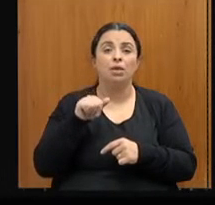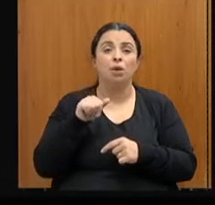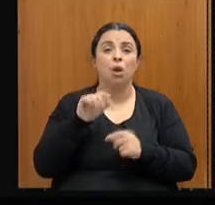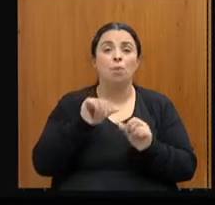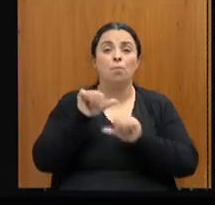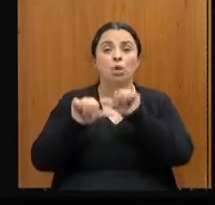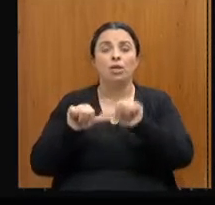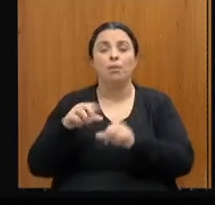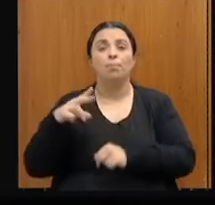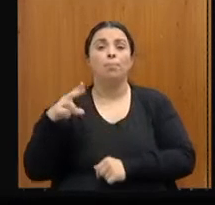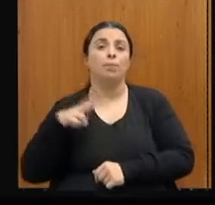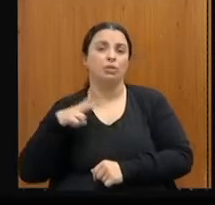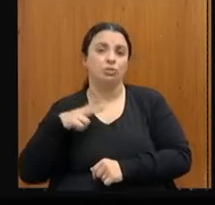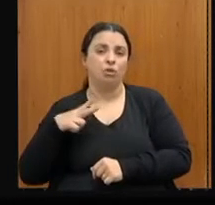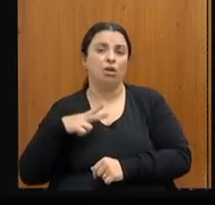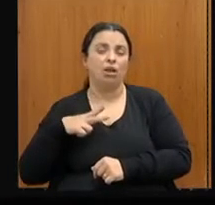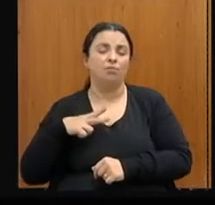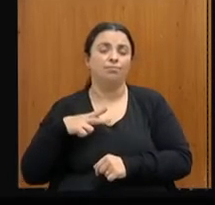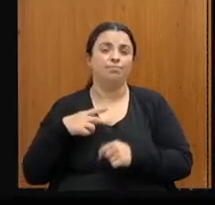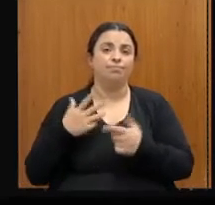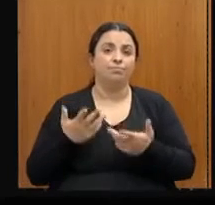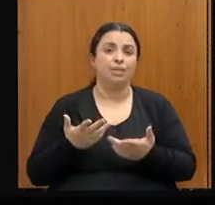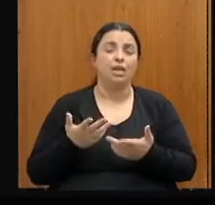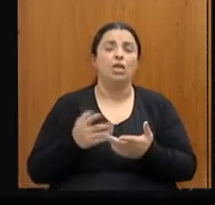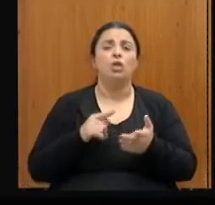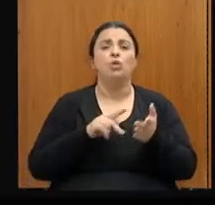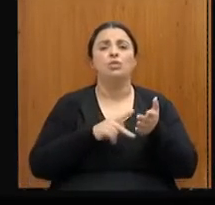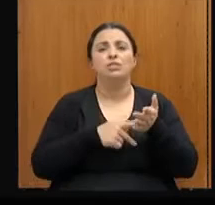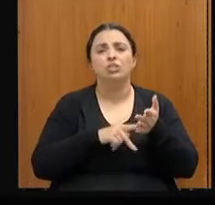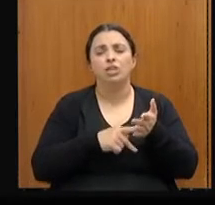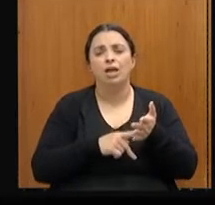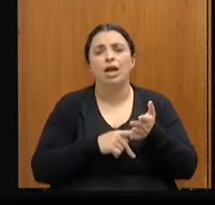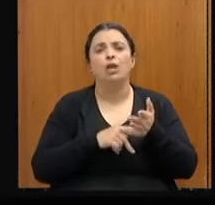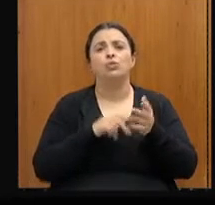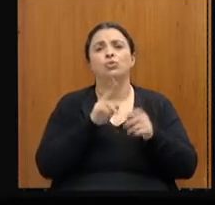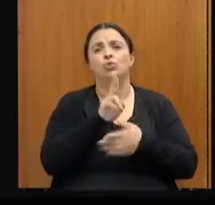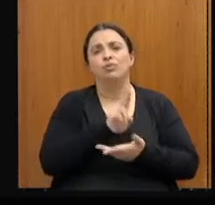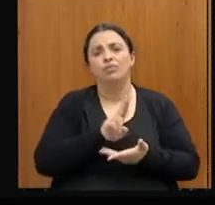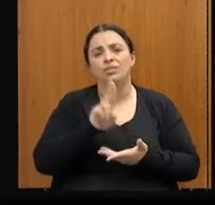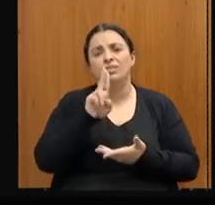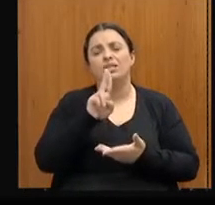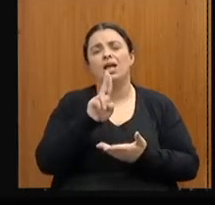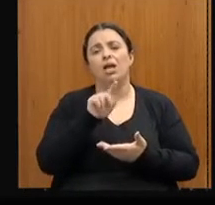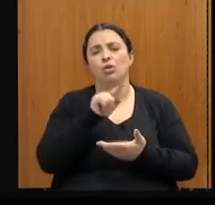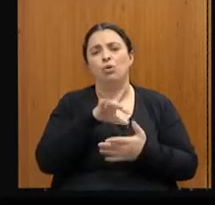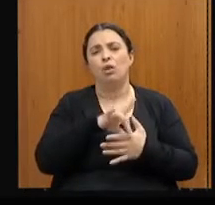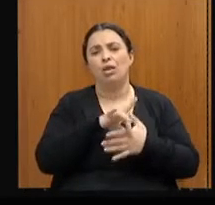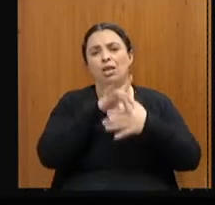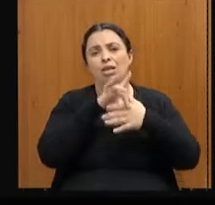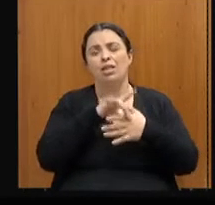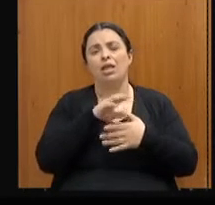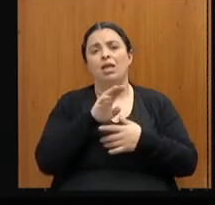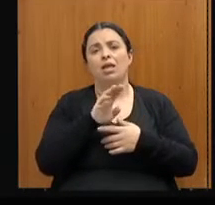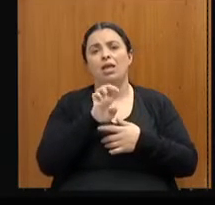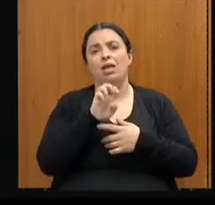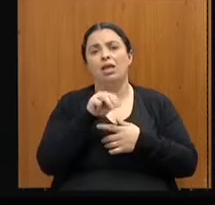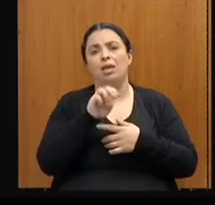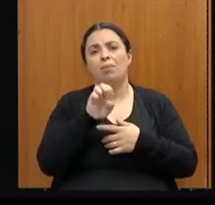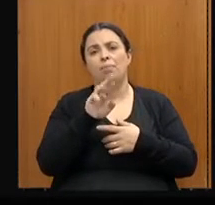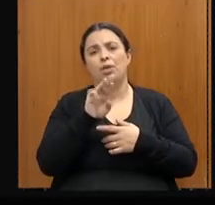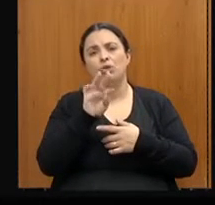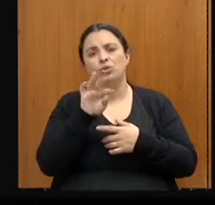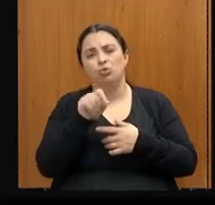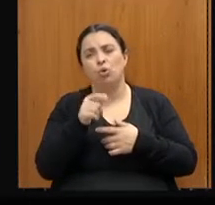ele o sindicato dos eletricitários atenção as pessoas do Emerson que atualmente Sou coordenador e do